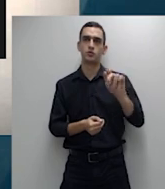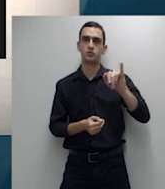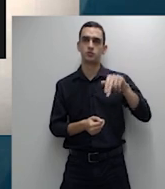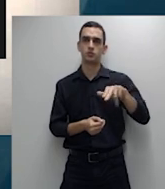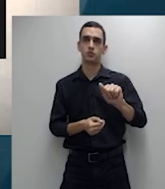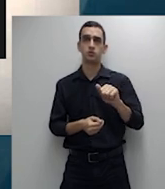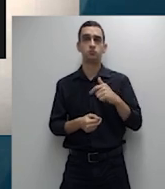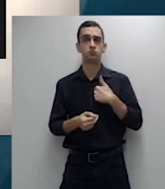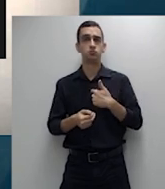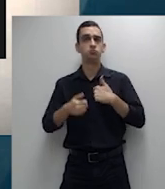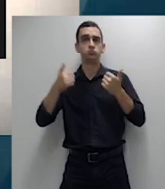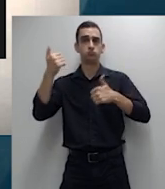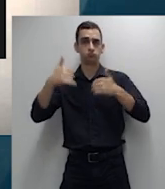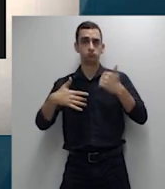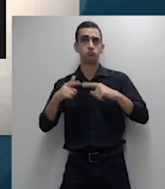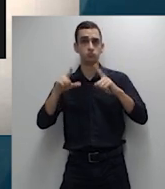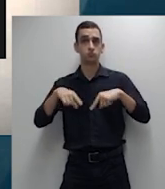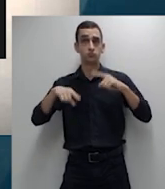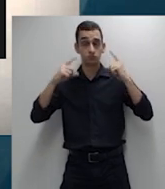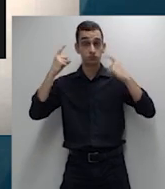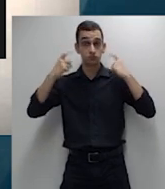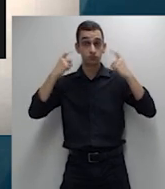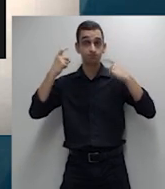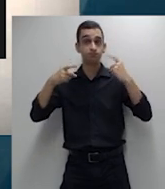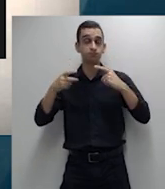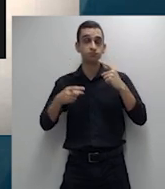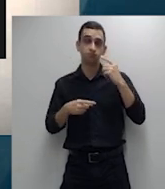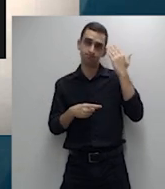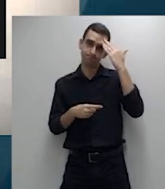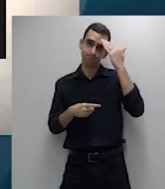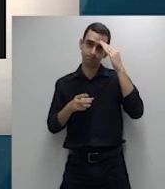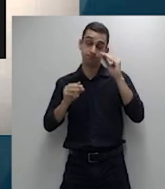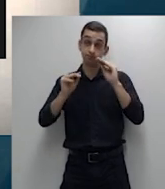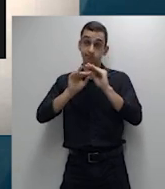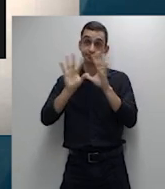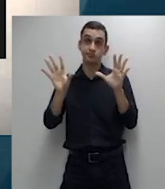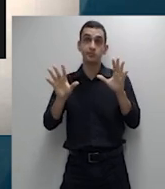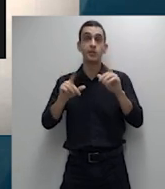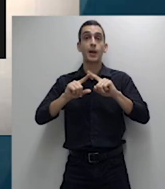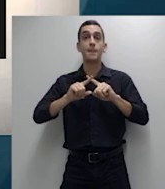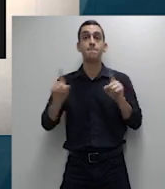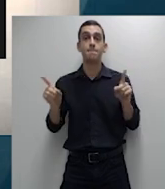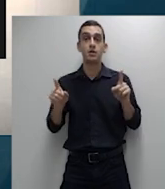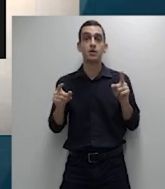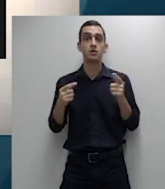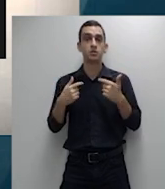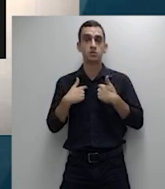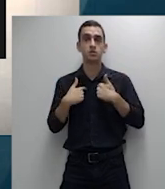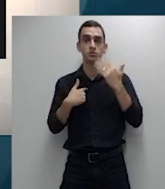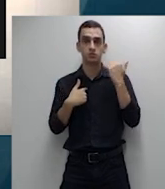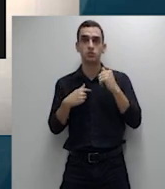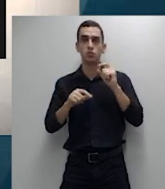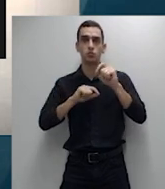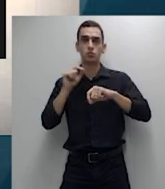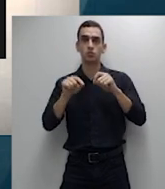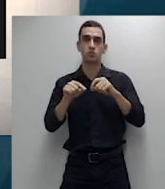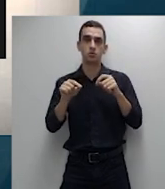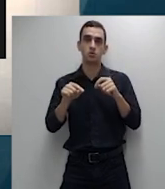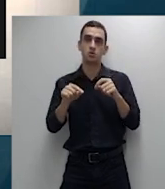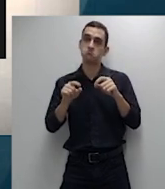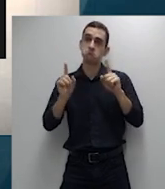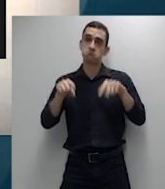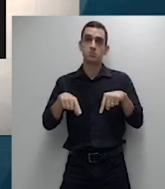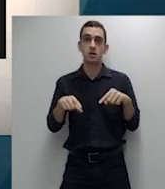uma preocupar o valor mas eu também entendo que aqui os honorários são levados em razão